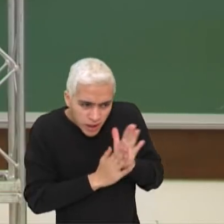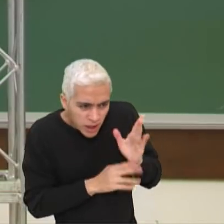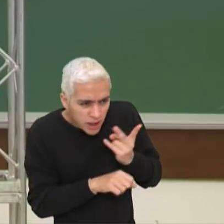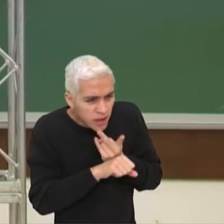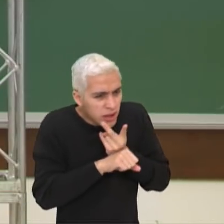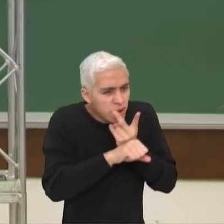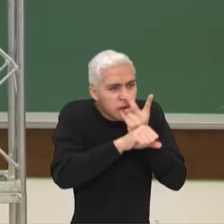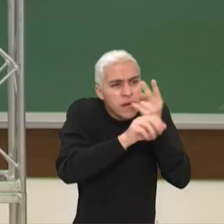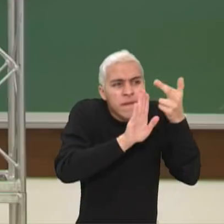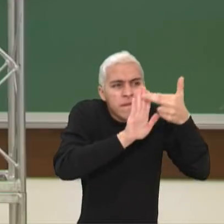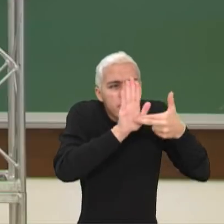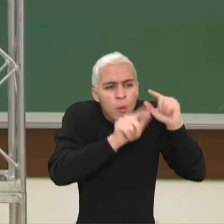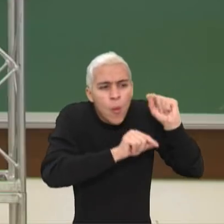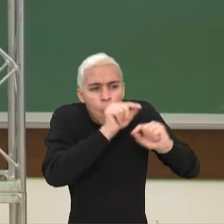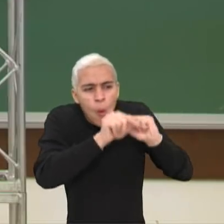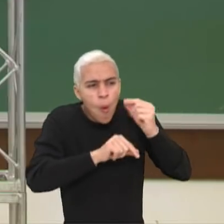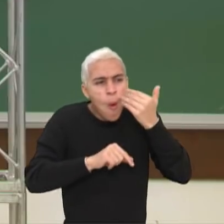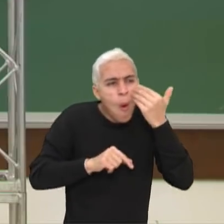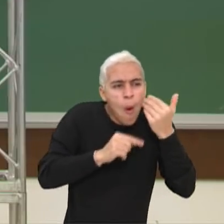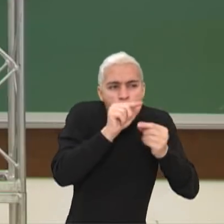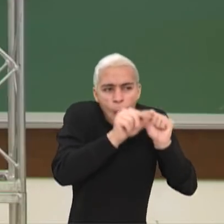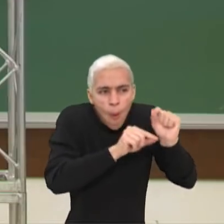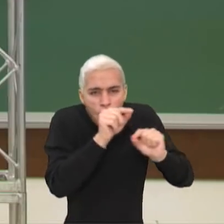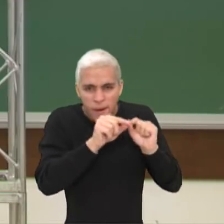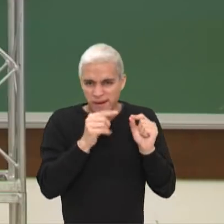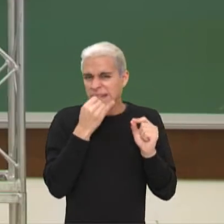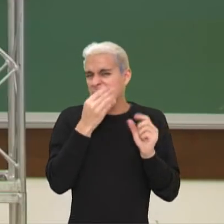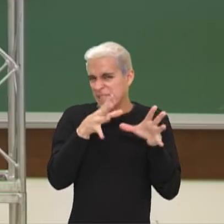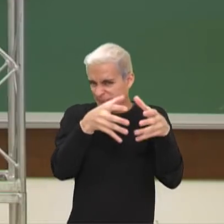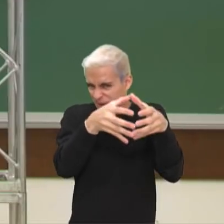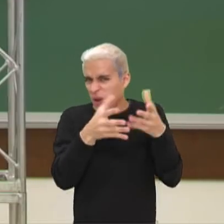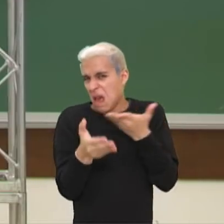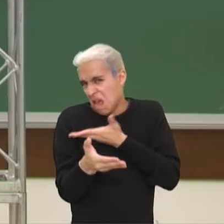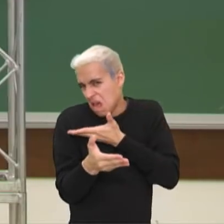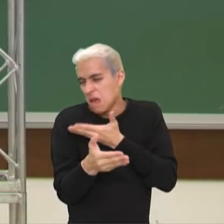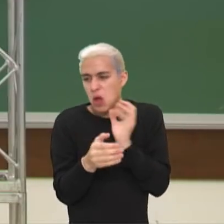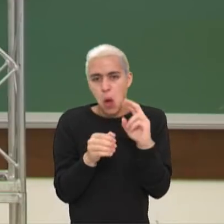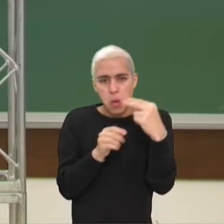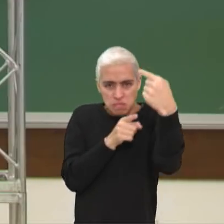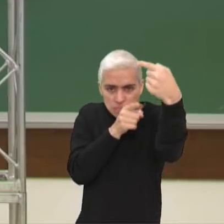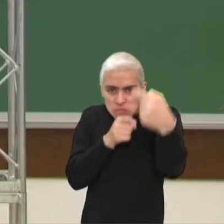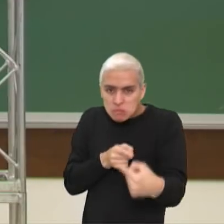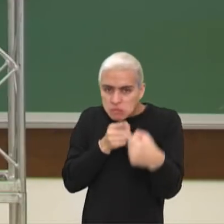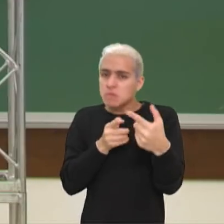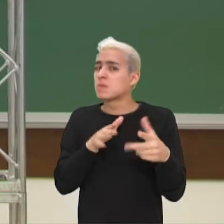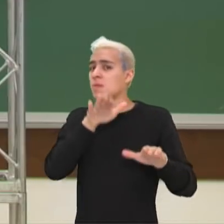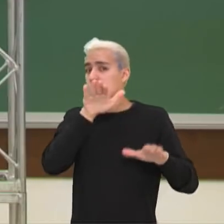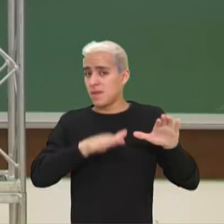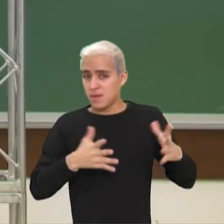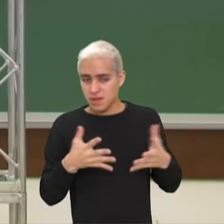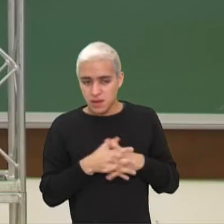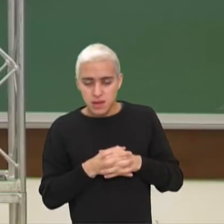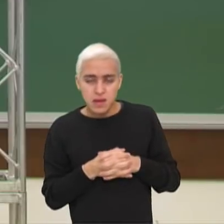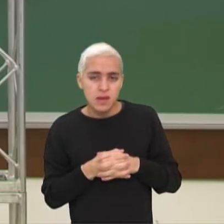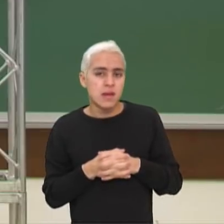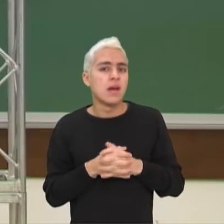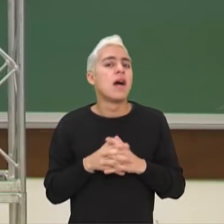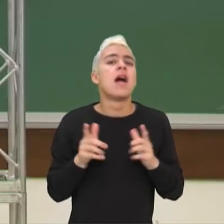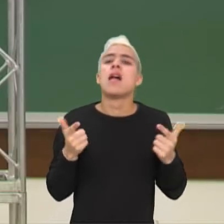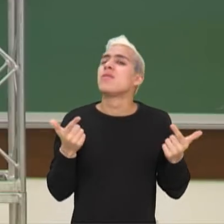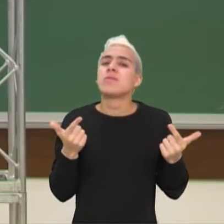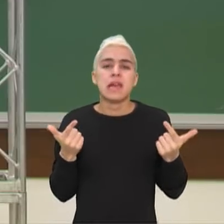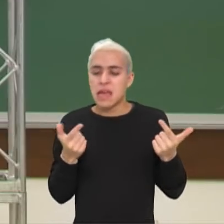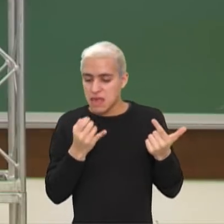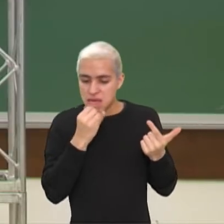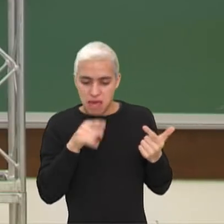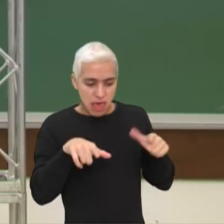com o meu adversário ou companheiro, né? Às vezes você joga com um companheiro, às vezes você joga contra adversários. Então, não tem, esse